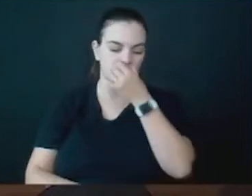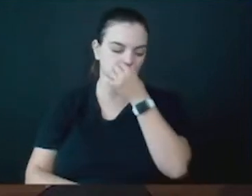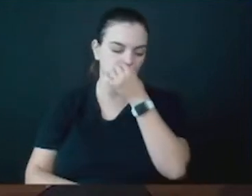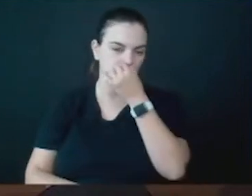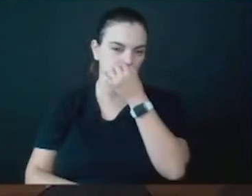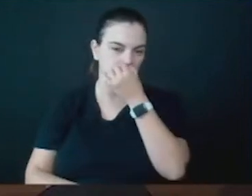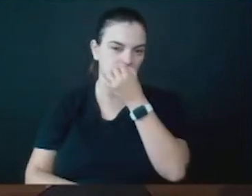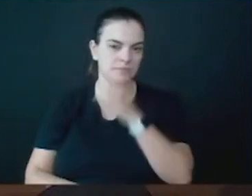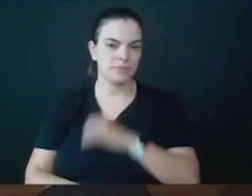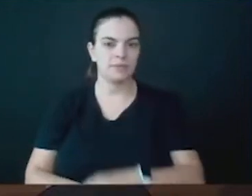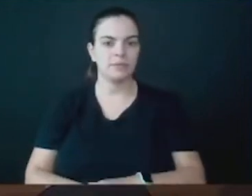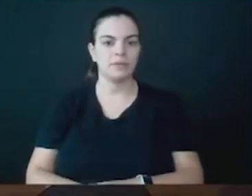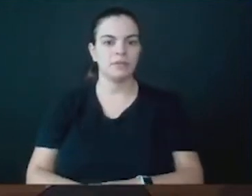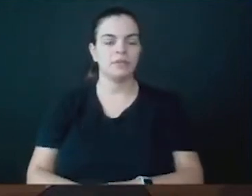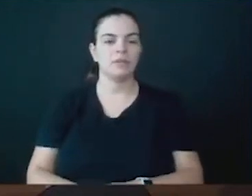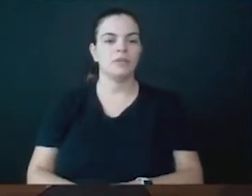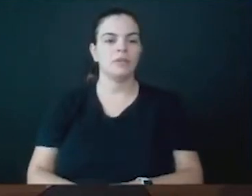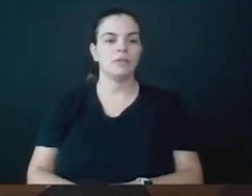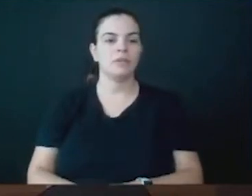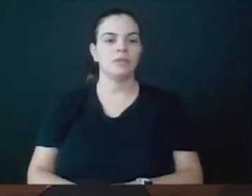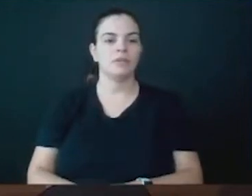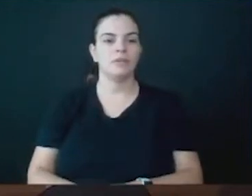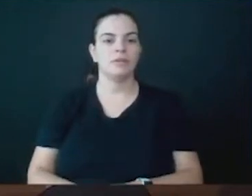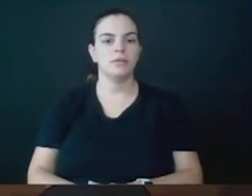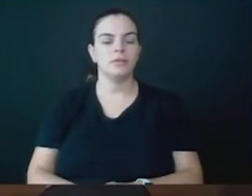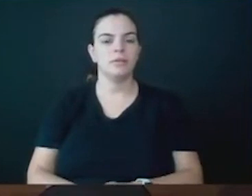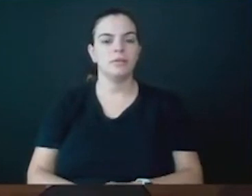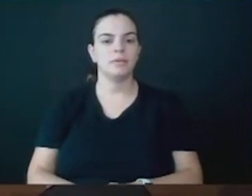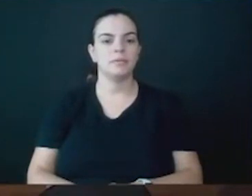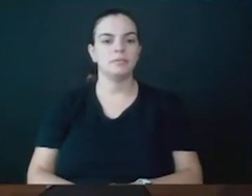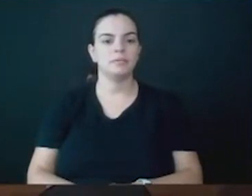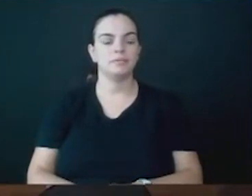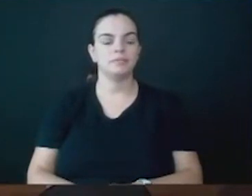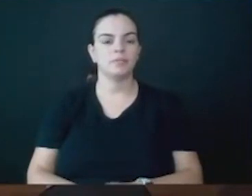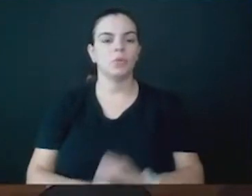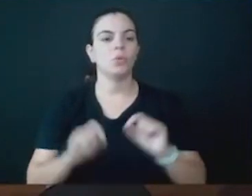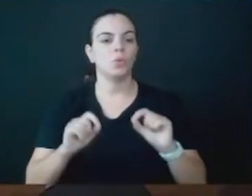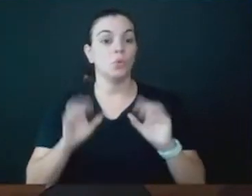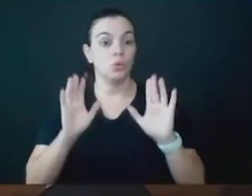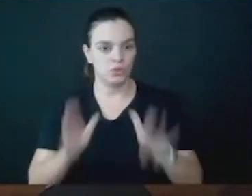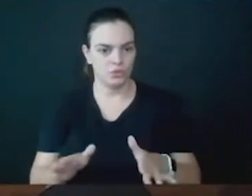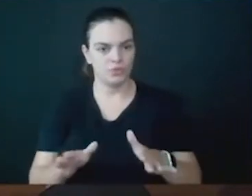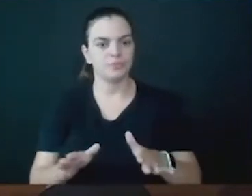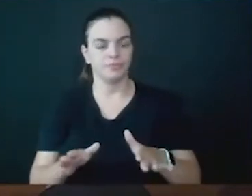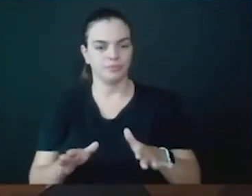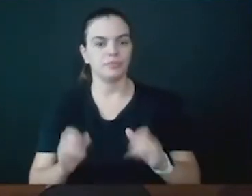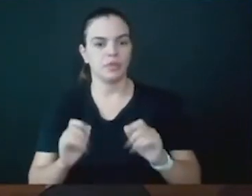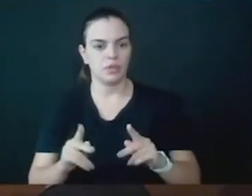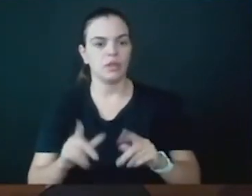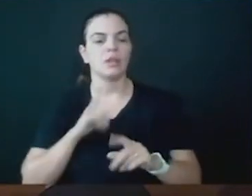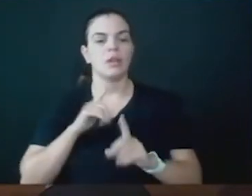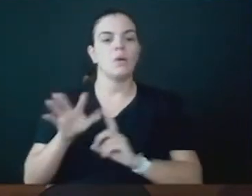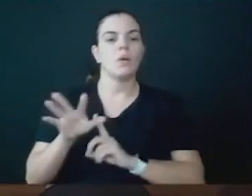A Adriane vai detalhar os 10 para você. A gente buscou informação aqui dos serviços. O que, que já foi implantado, então, vereador? A gente tem o Wi-Fi público,